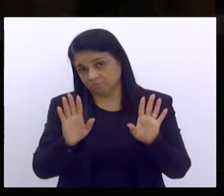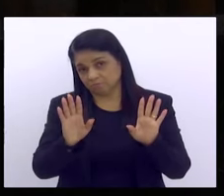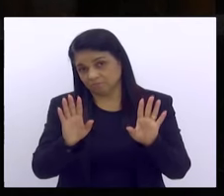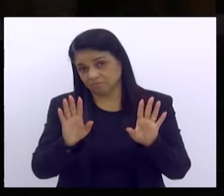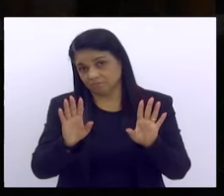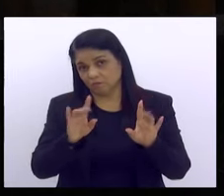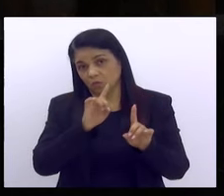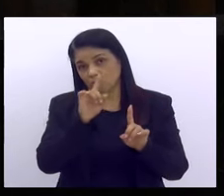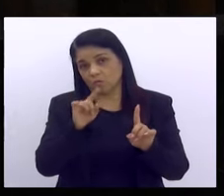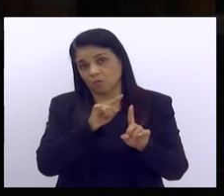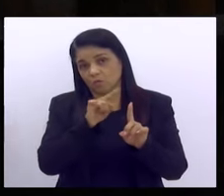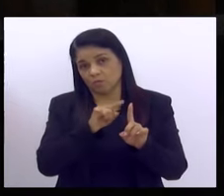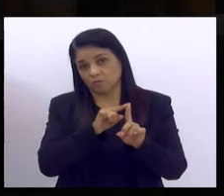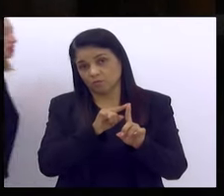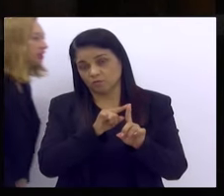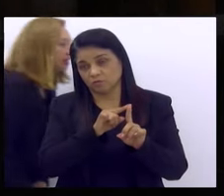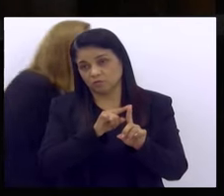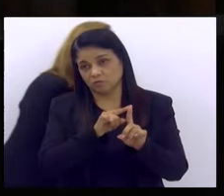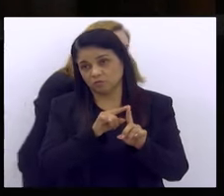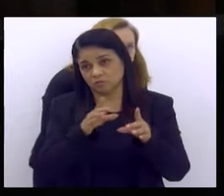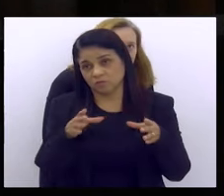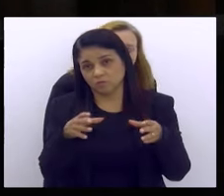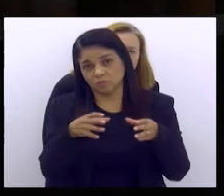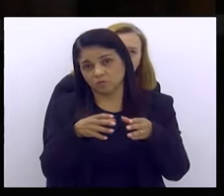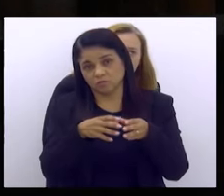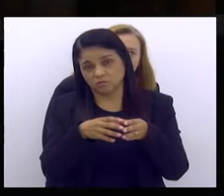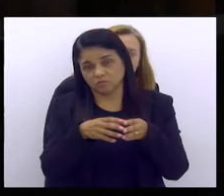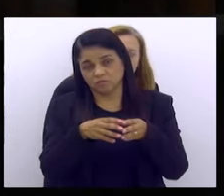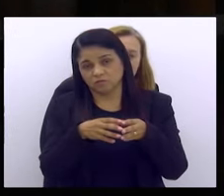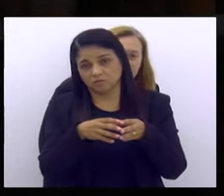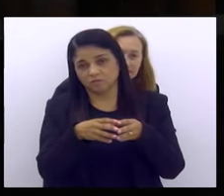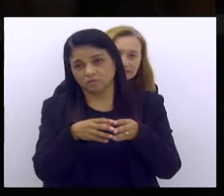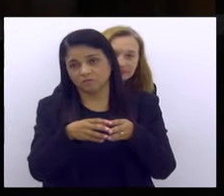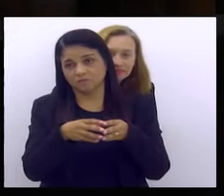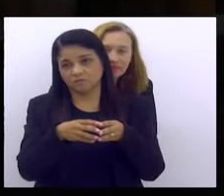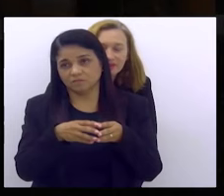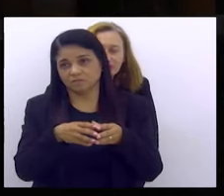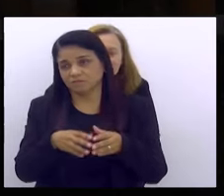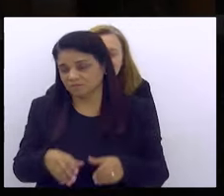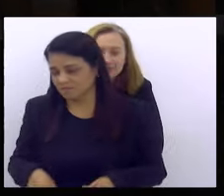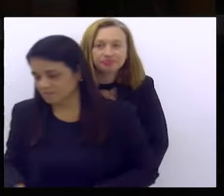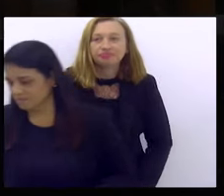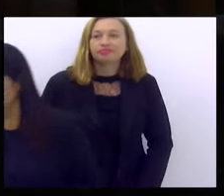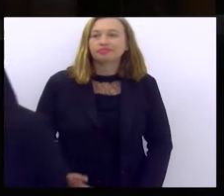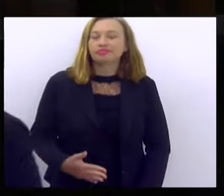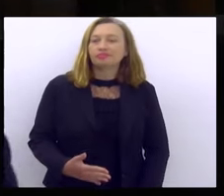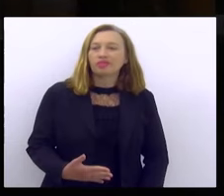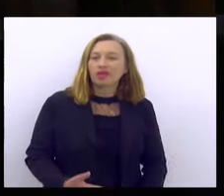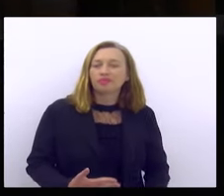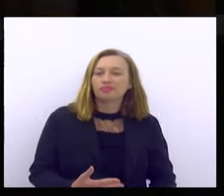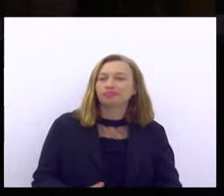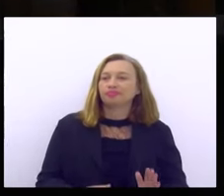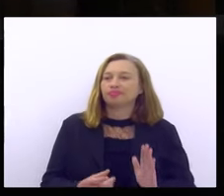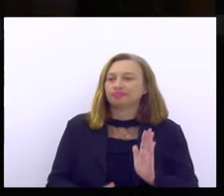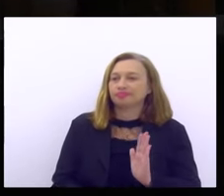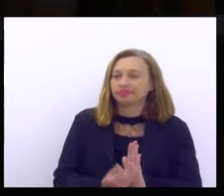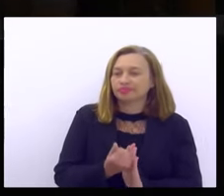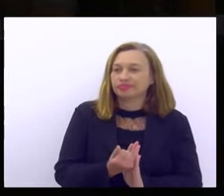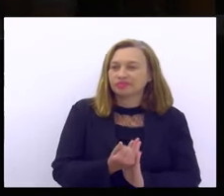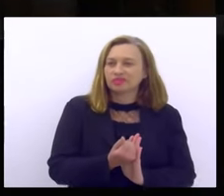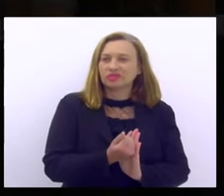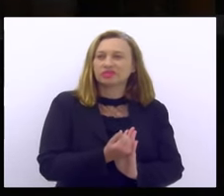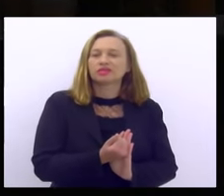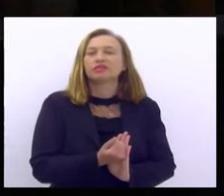o objetivo colimado e não atingirão, mas a peça orçamentária é o